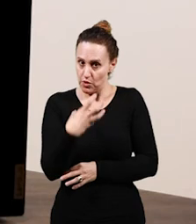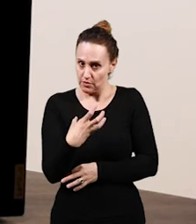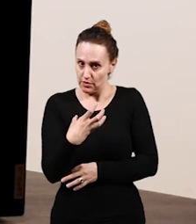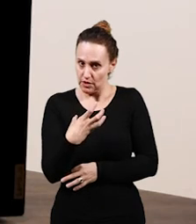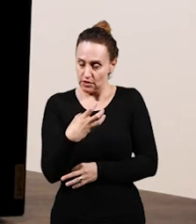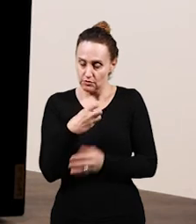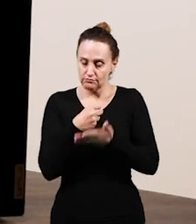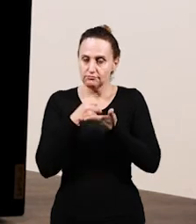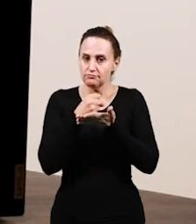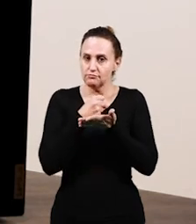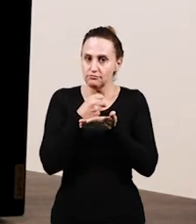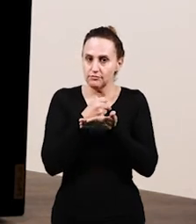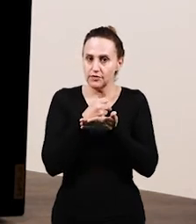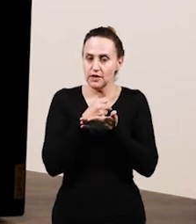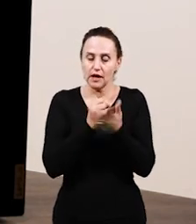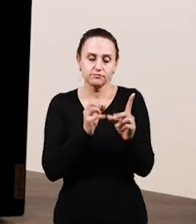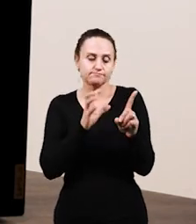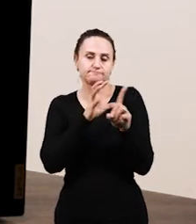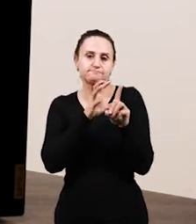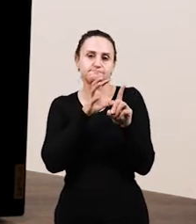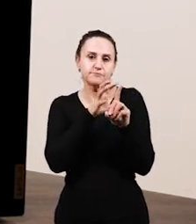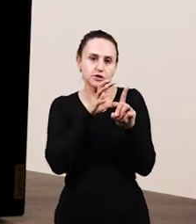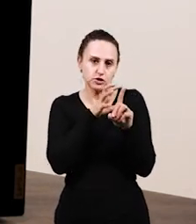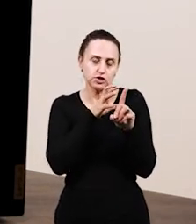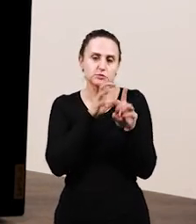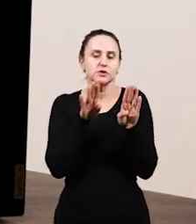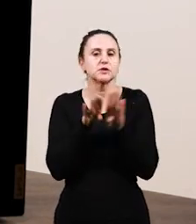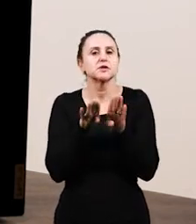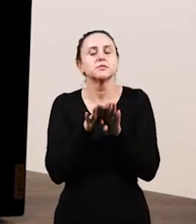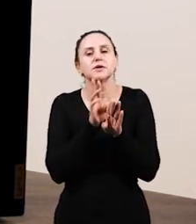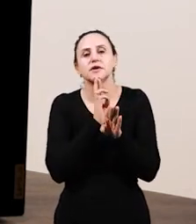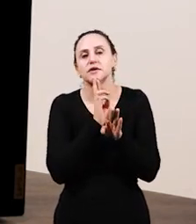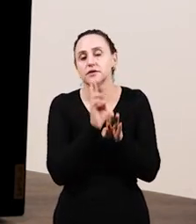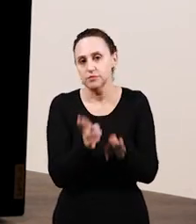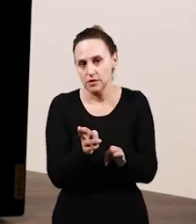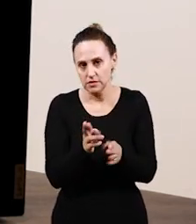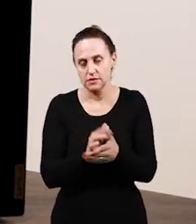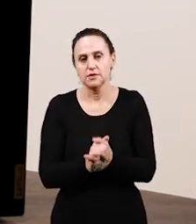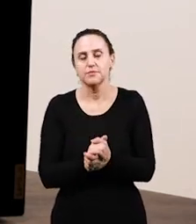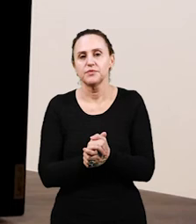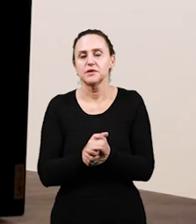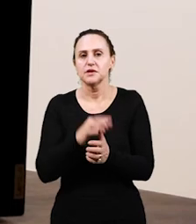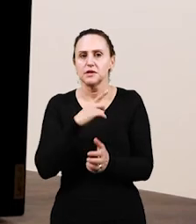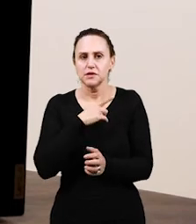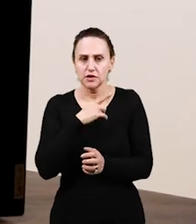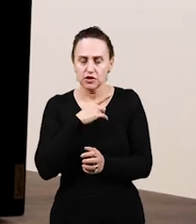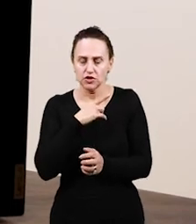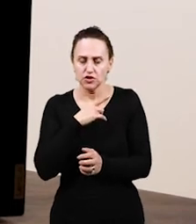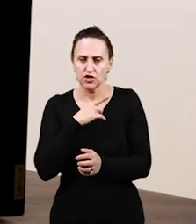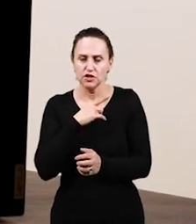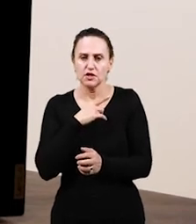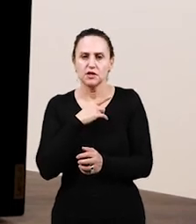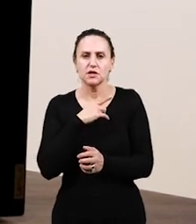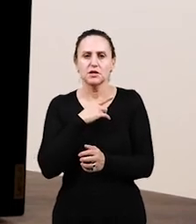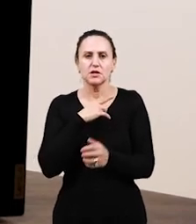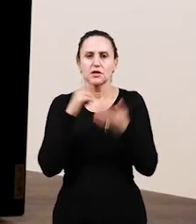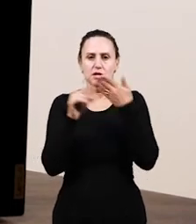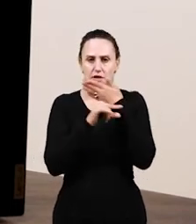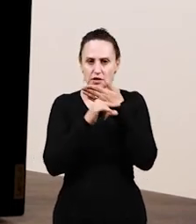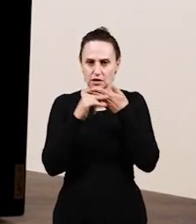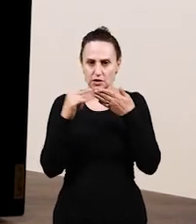baseada no estímulo resposta não sei se você já ouviram falar existe um cientista chamado